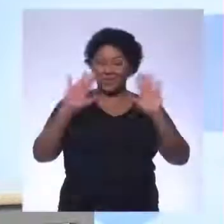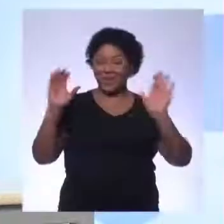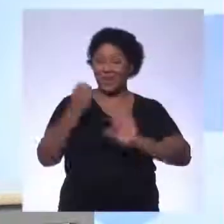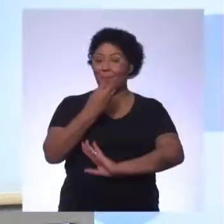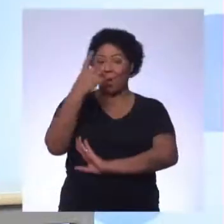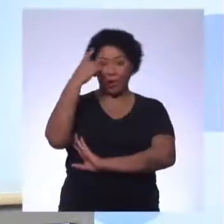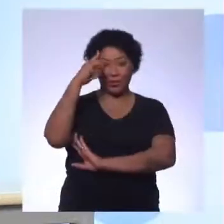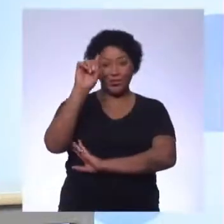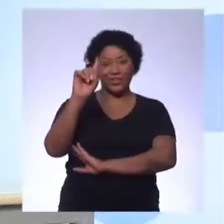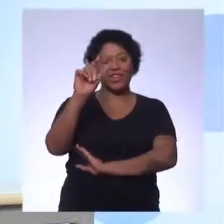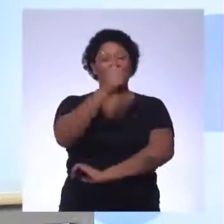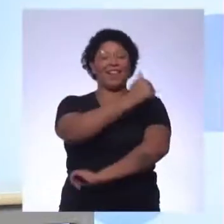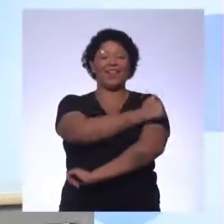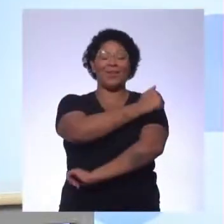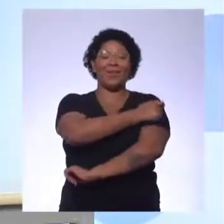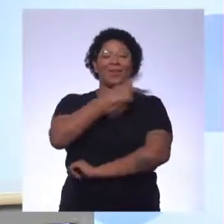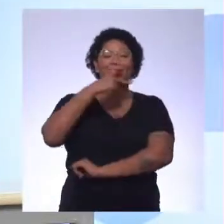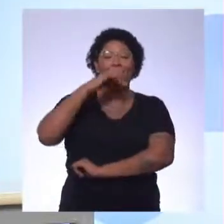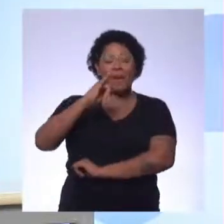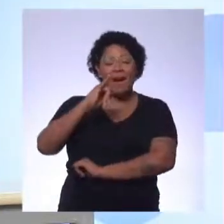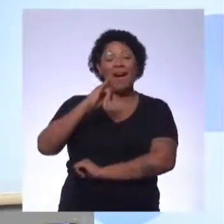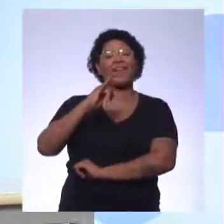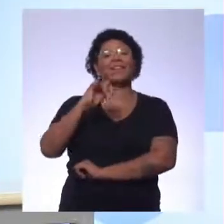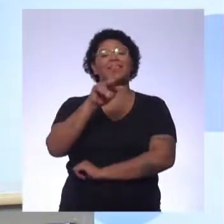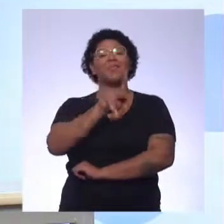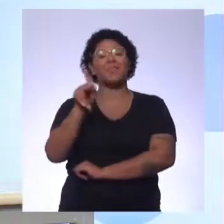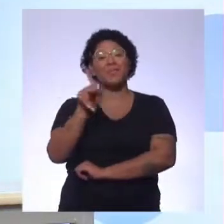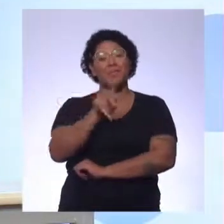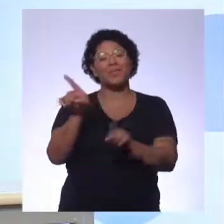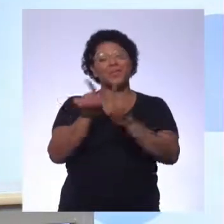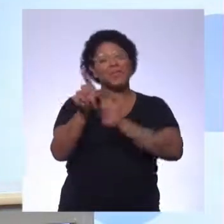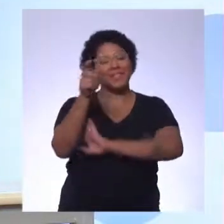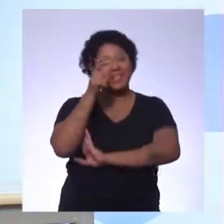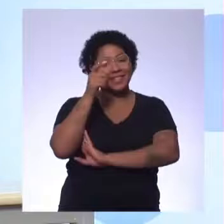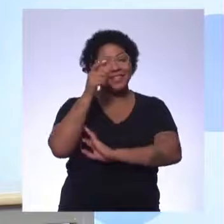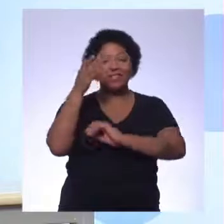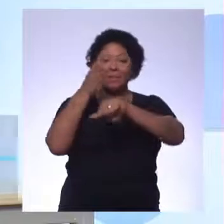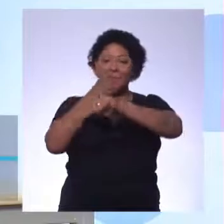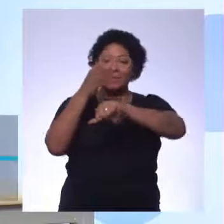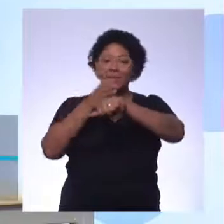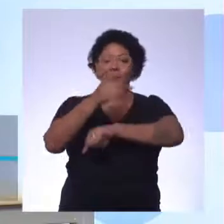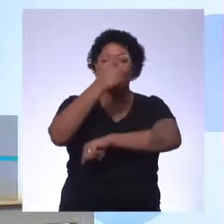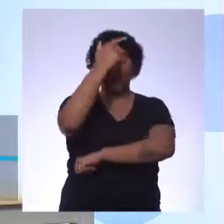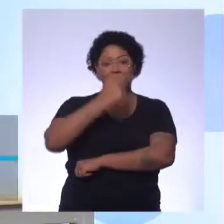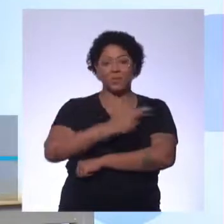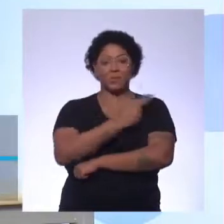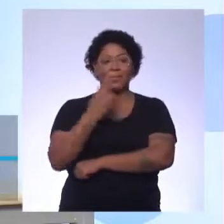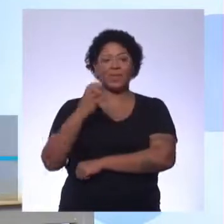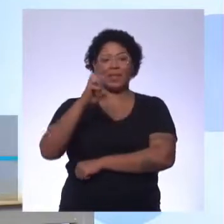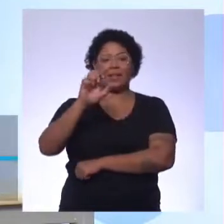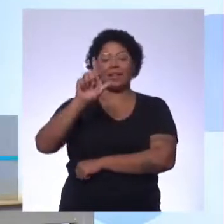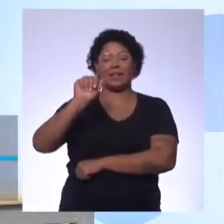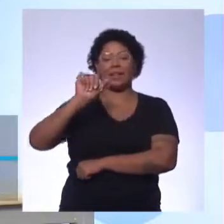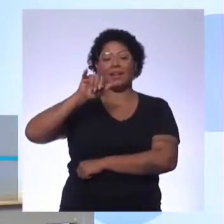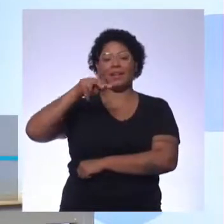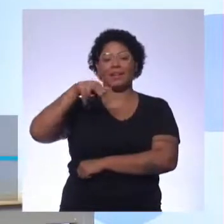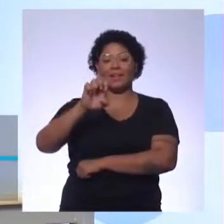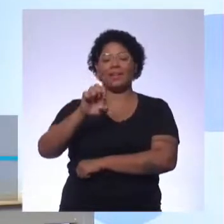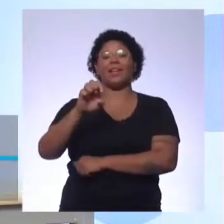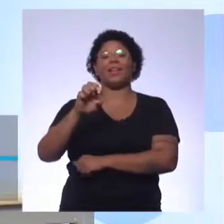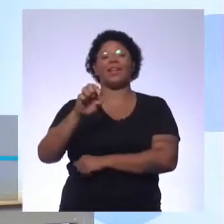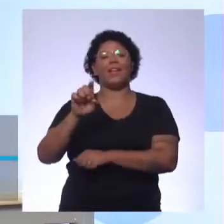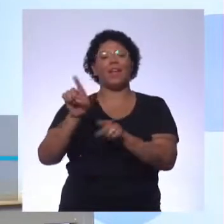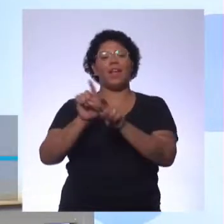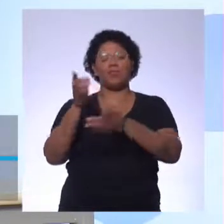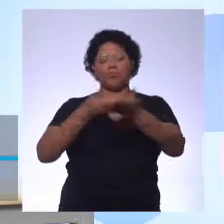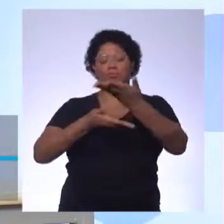Bom dia, alunos, pais, professores que nos acompanham, tudo bem? Eu sou a professora Elaine, vou mediar a aula da professora